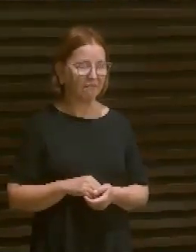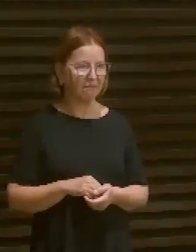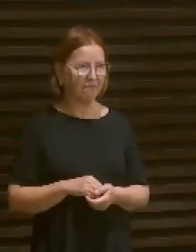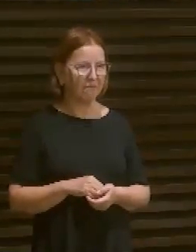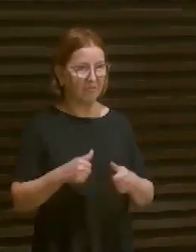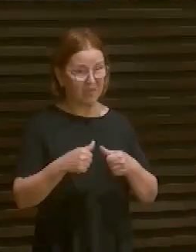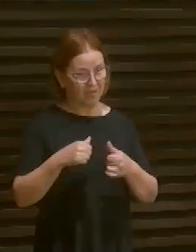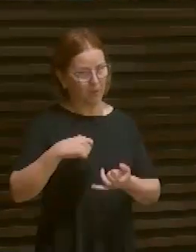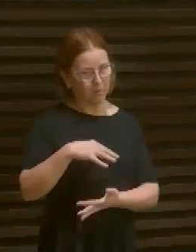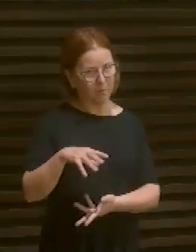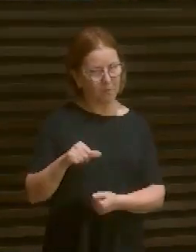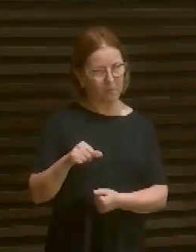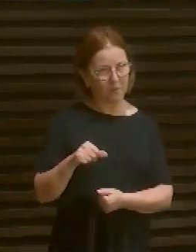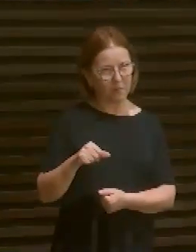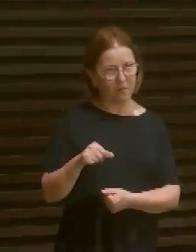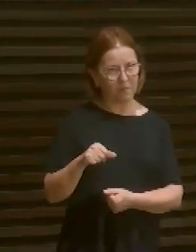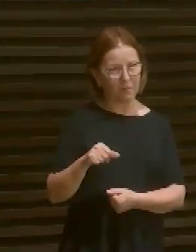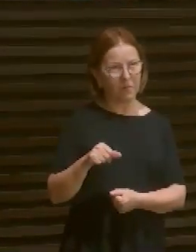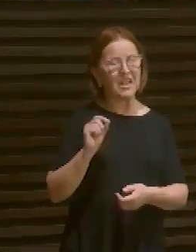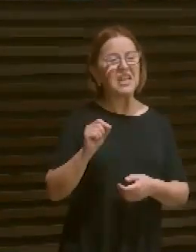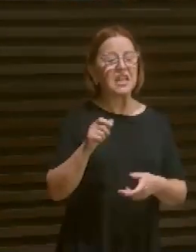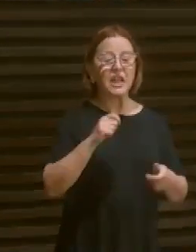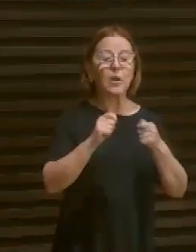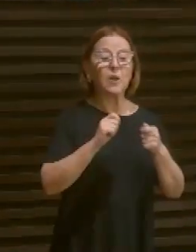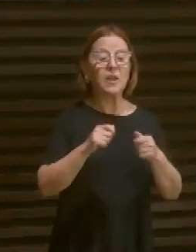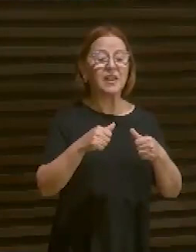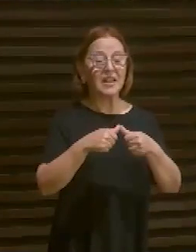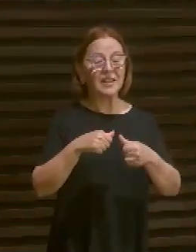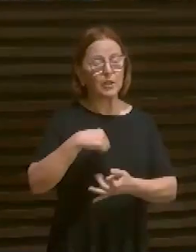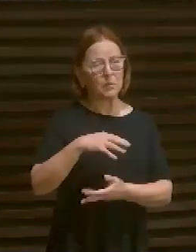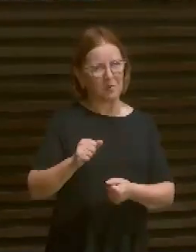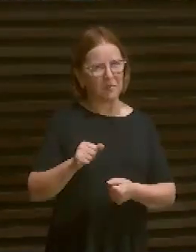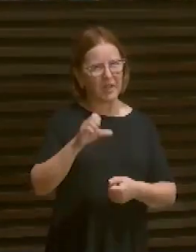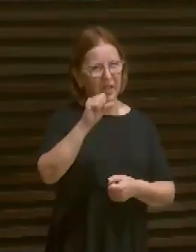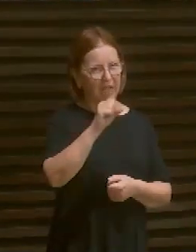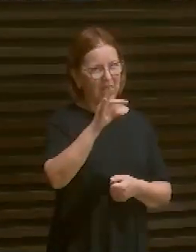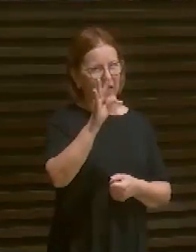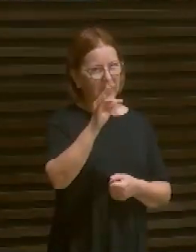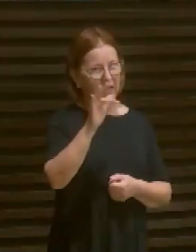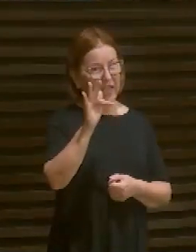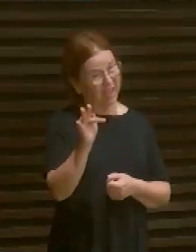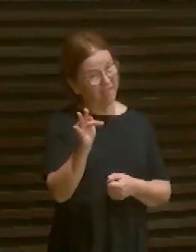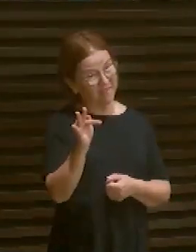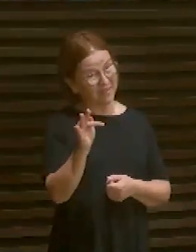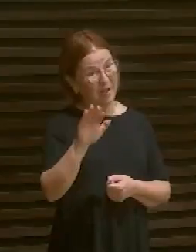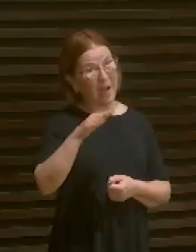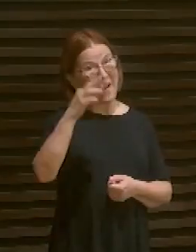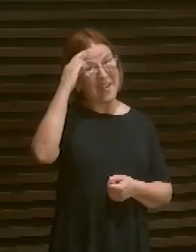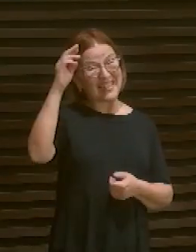Desse mundo? Quem está ao controle? É o STF ou é o Senhor